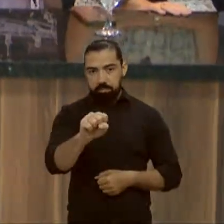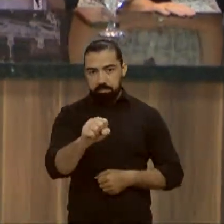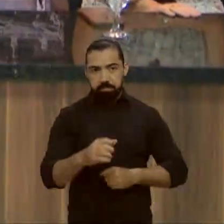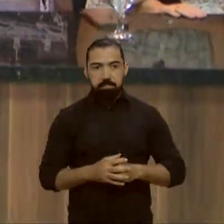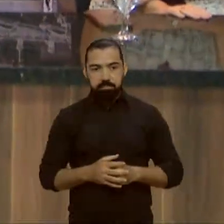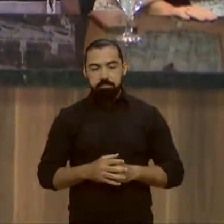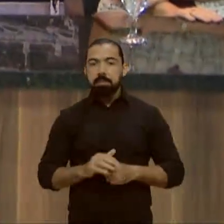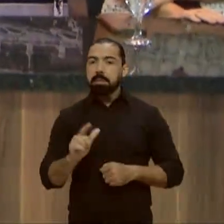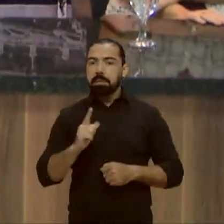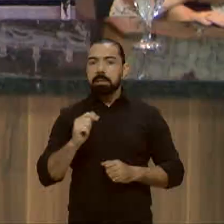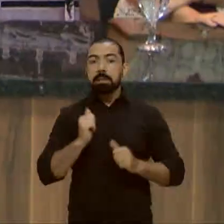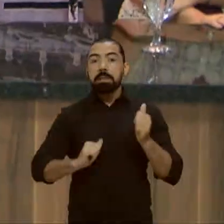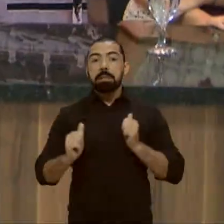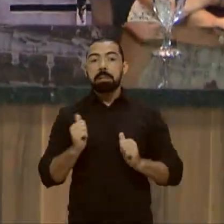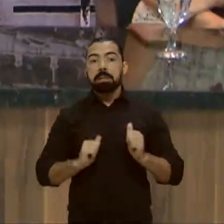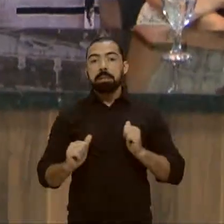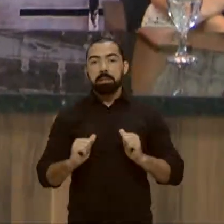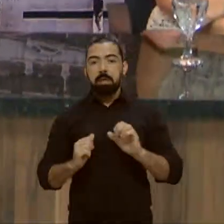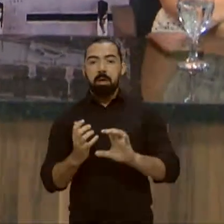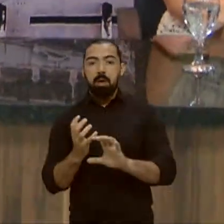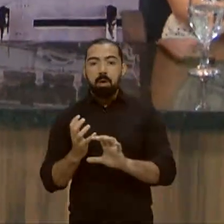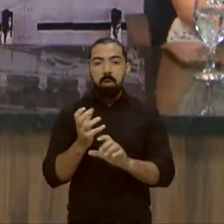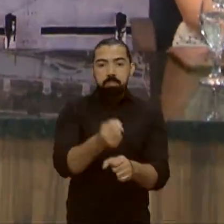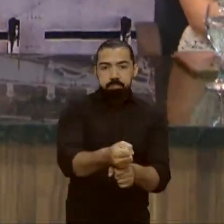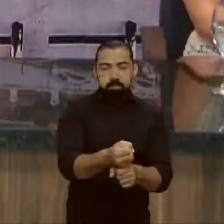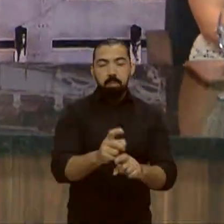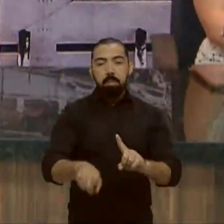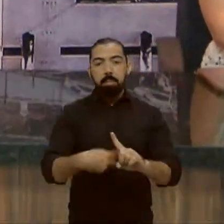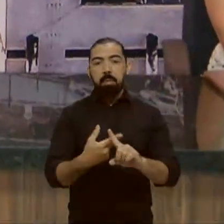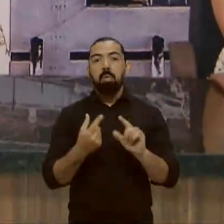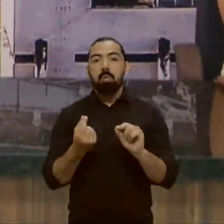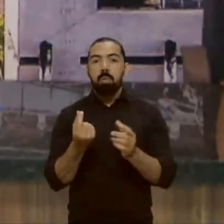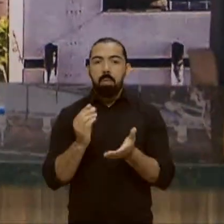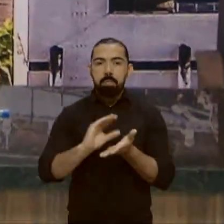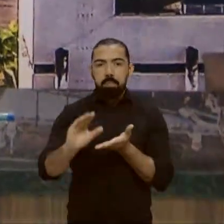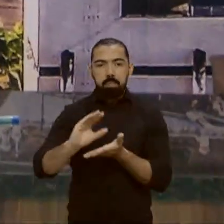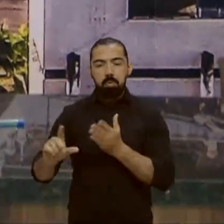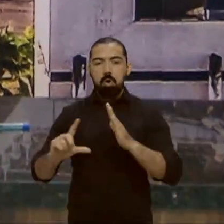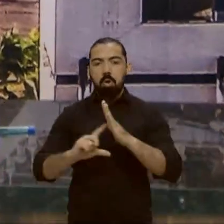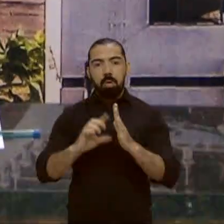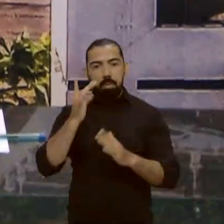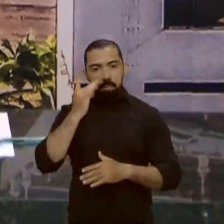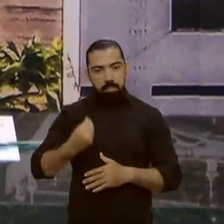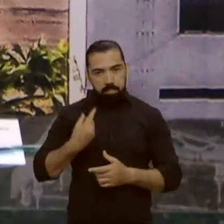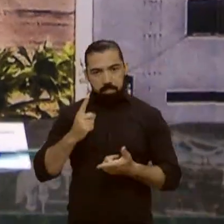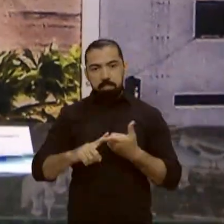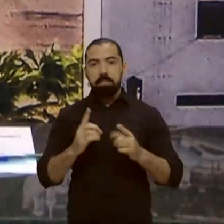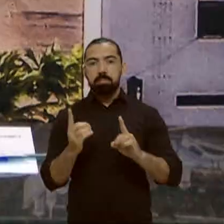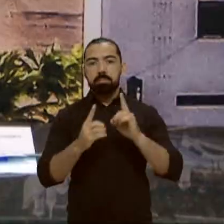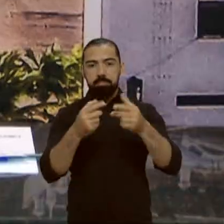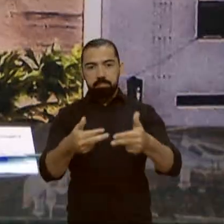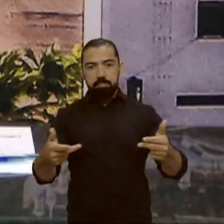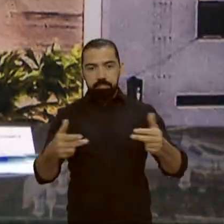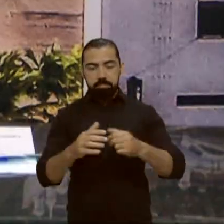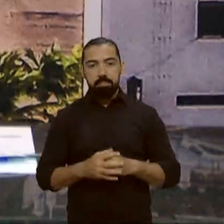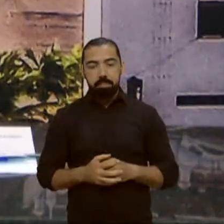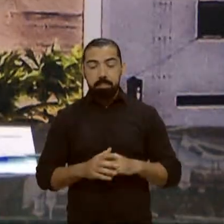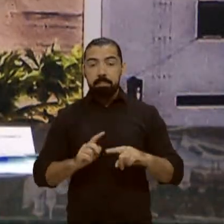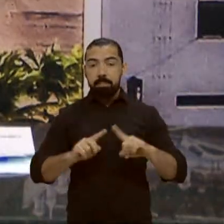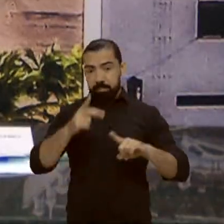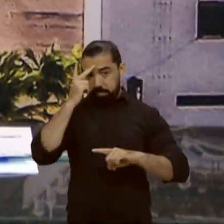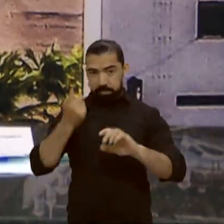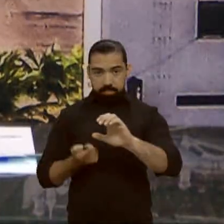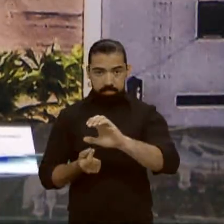concentra expectativas de receitas e tráfego gigantescos nas lojas físicas e canais digitais. Mas o